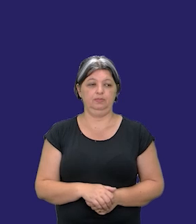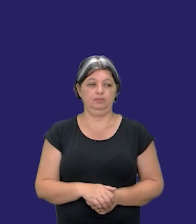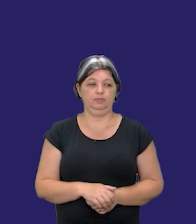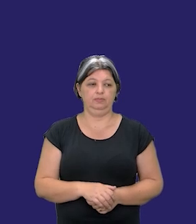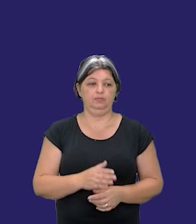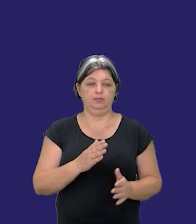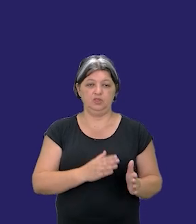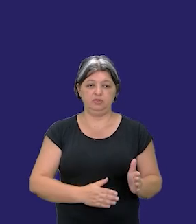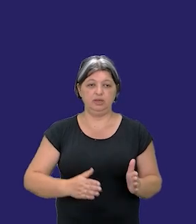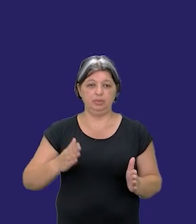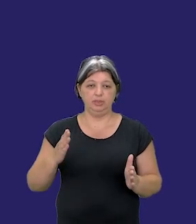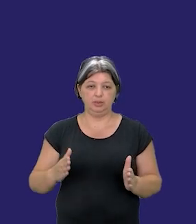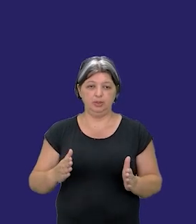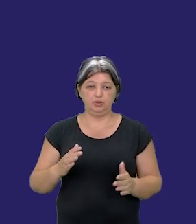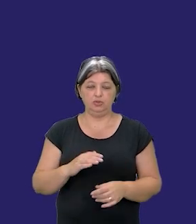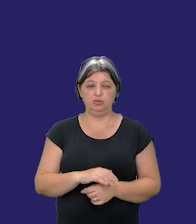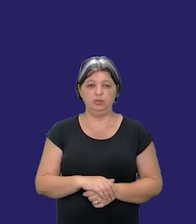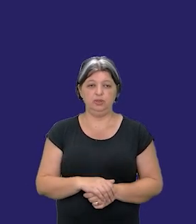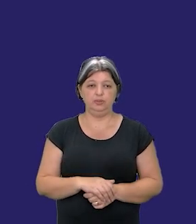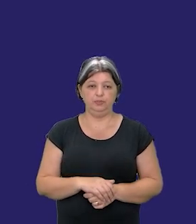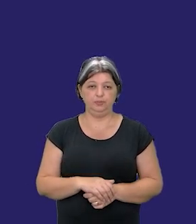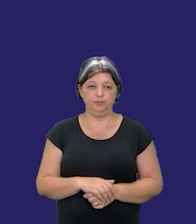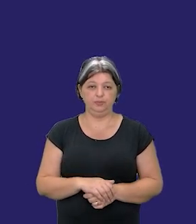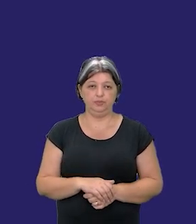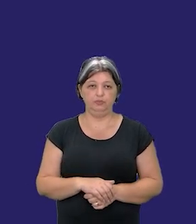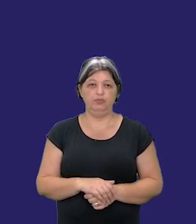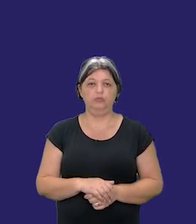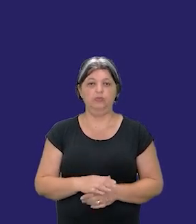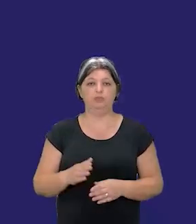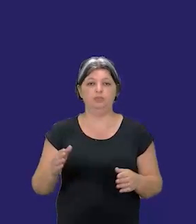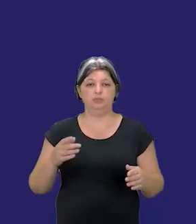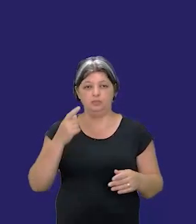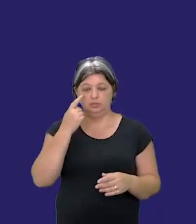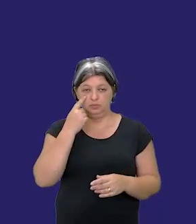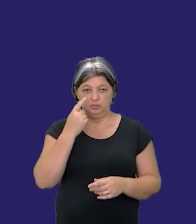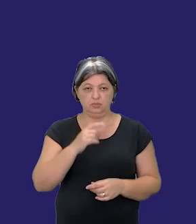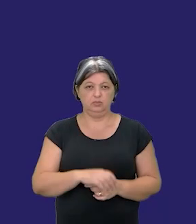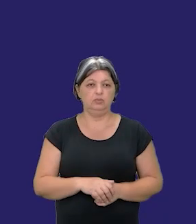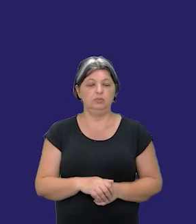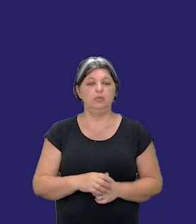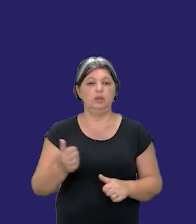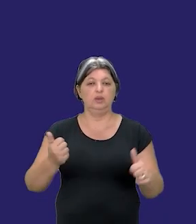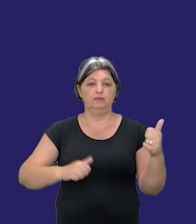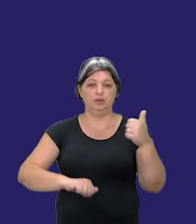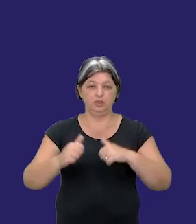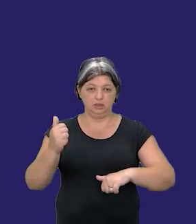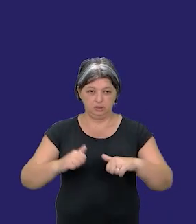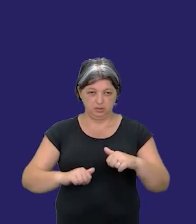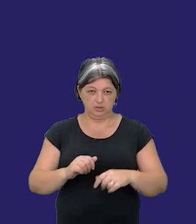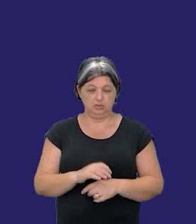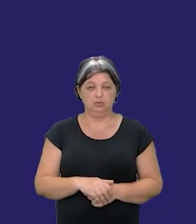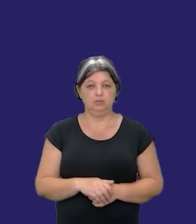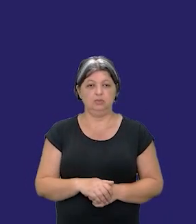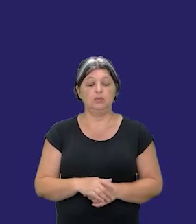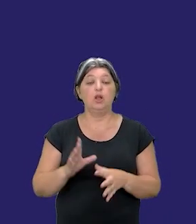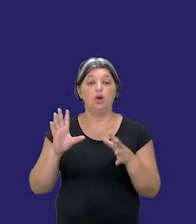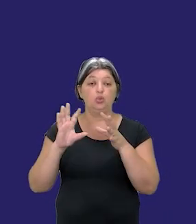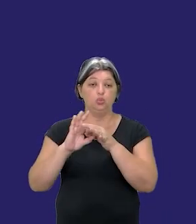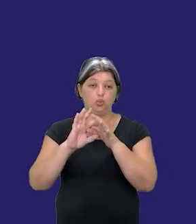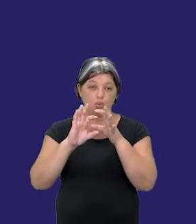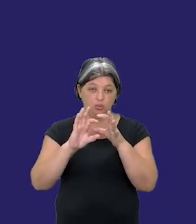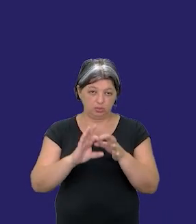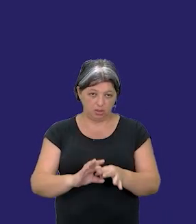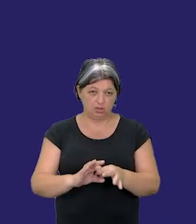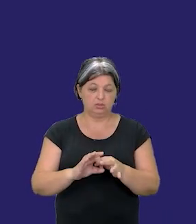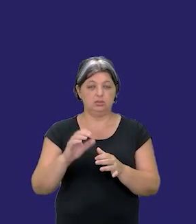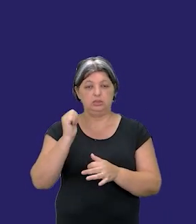Bom, terminado, né, esse primeiro momento, a gente conversou então sobre avaliação, pensando aí no contexto das ciências